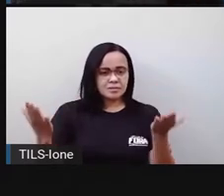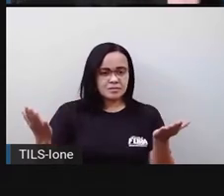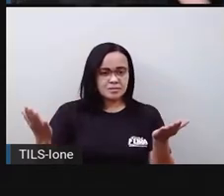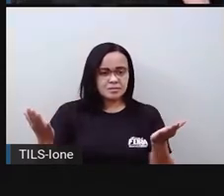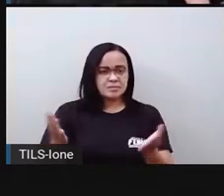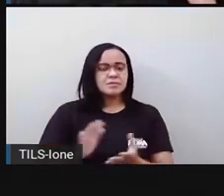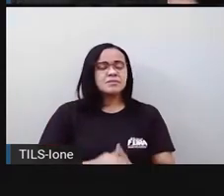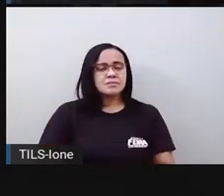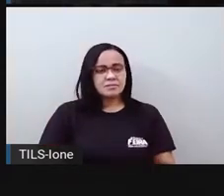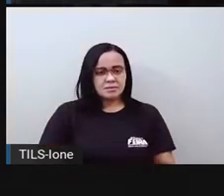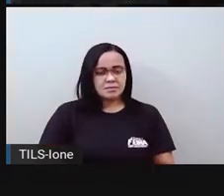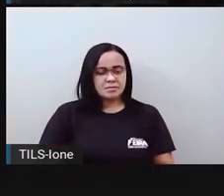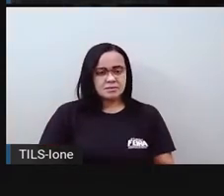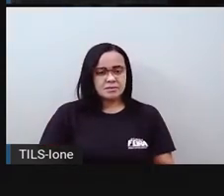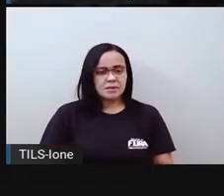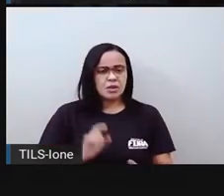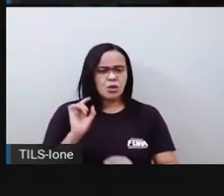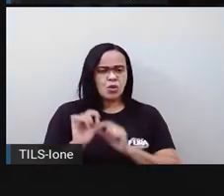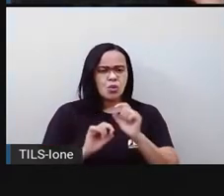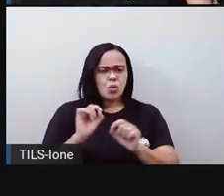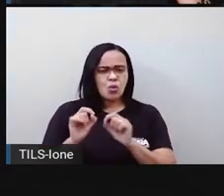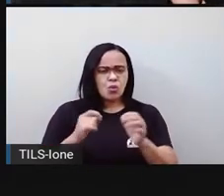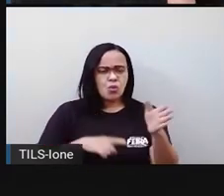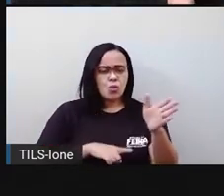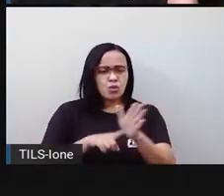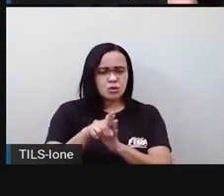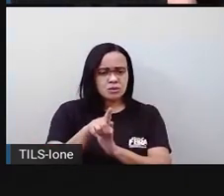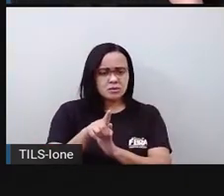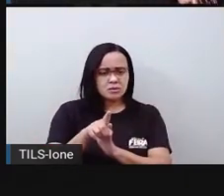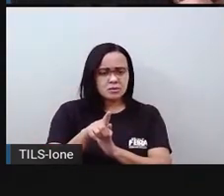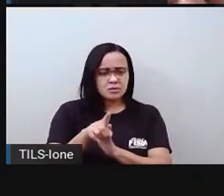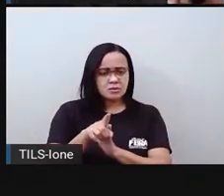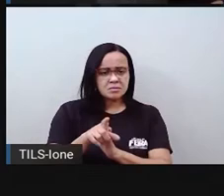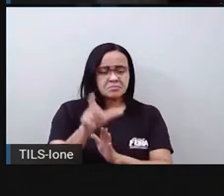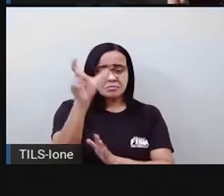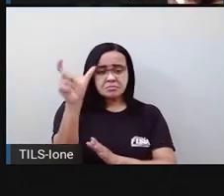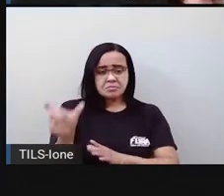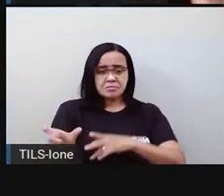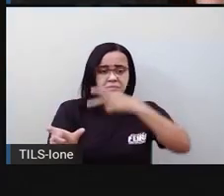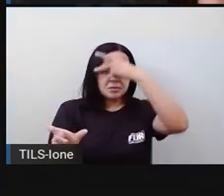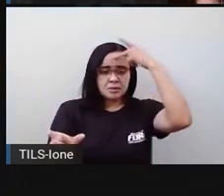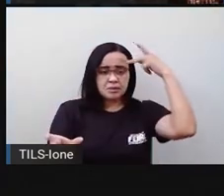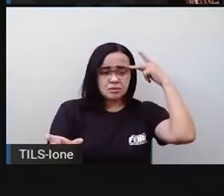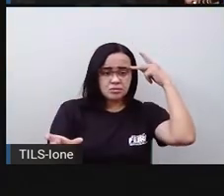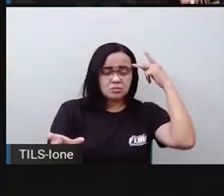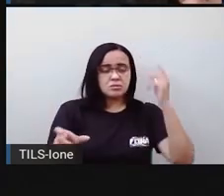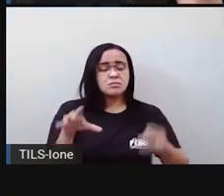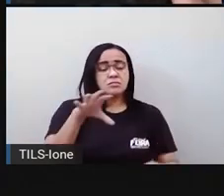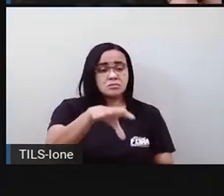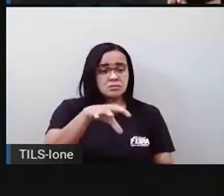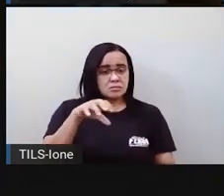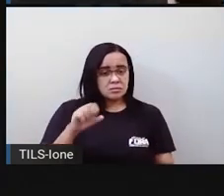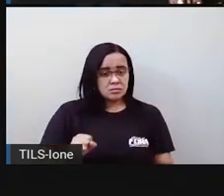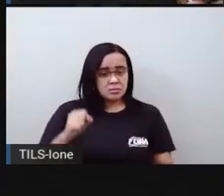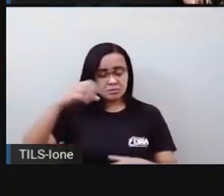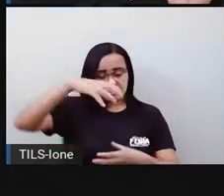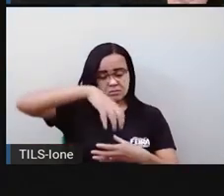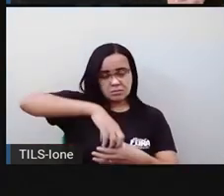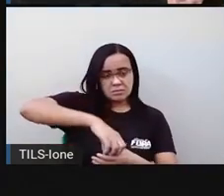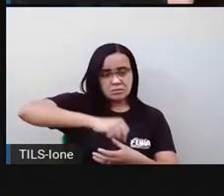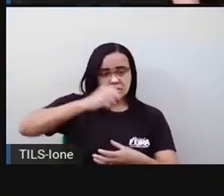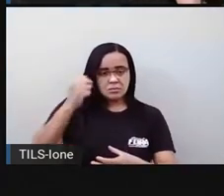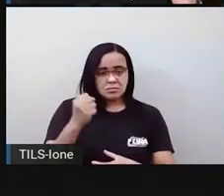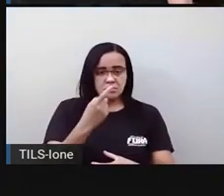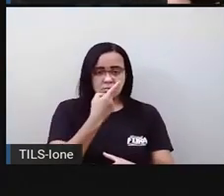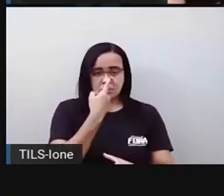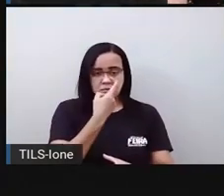jar? O que é mesmo que está perguntando? Quem pegou o biscoito do pote de